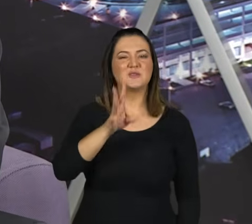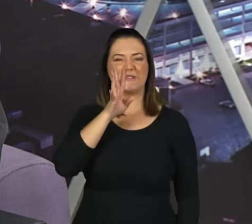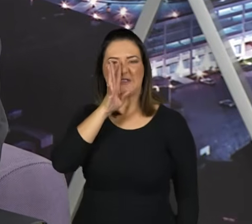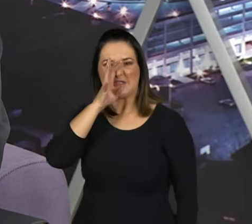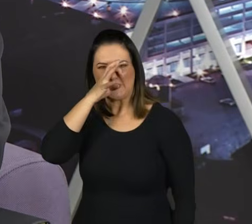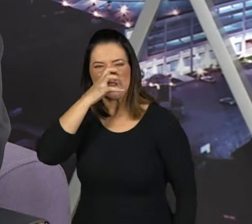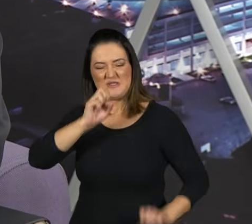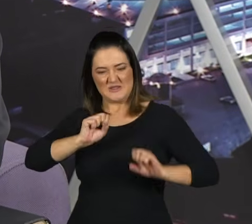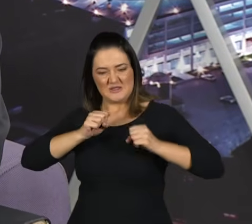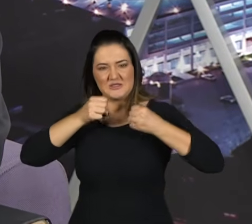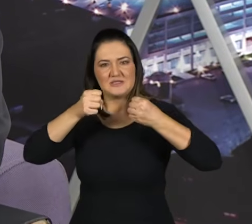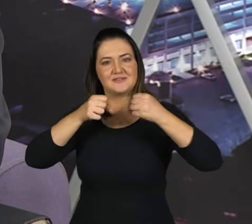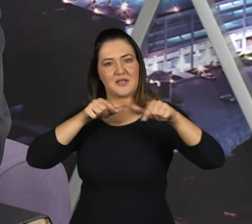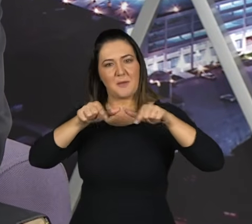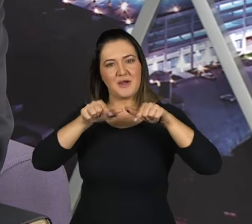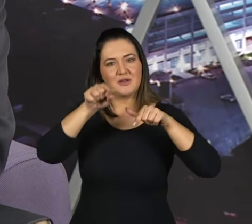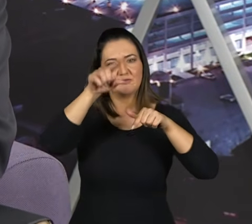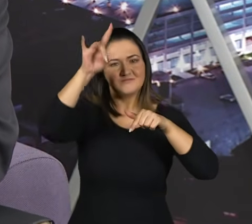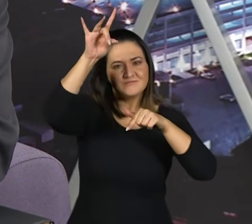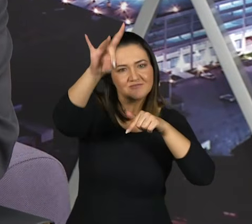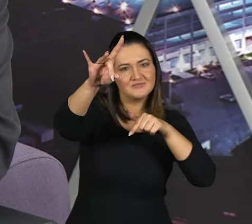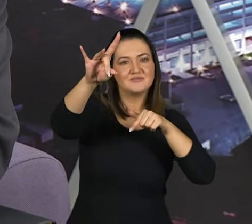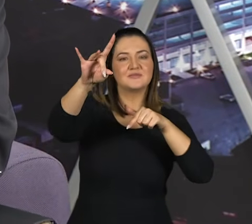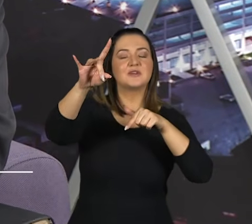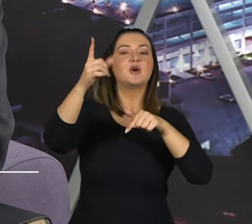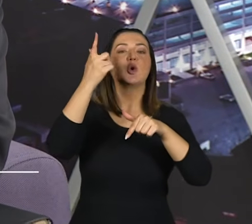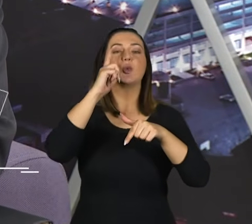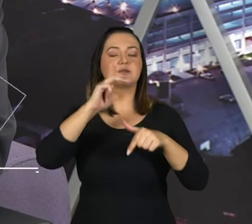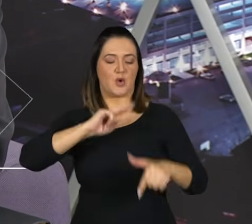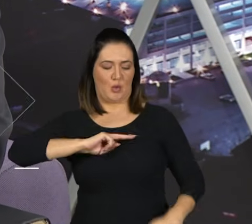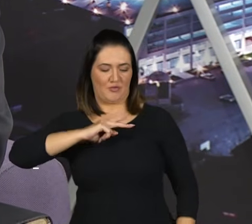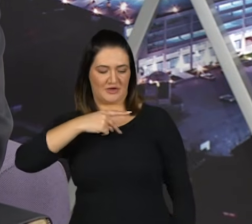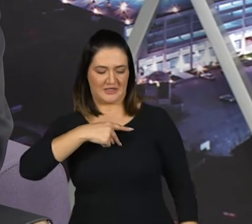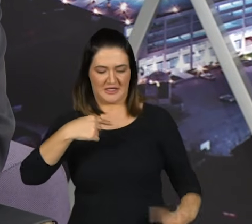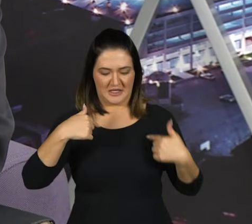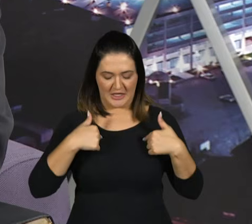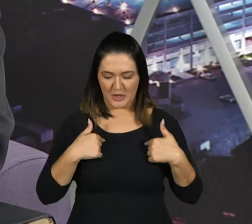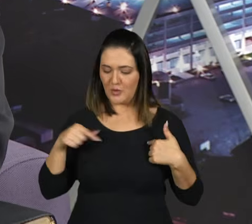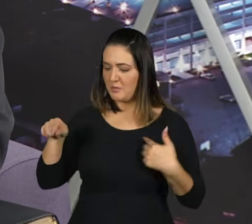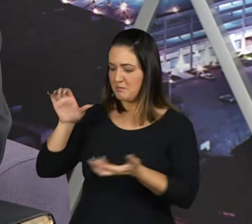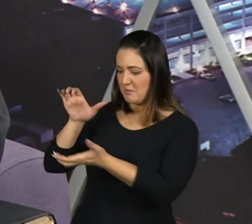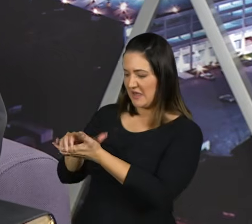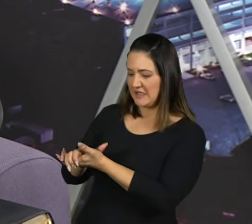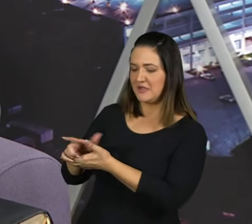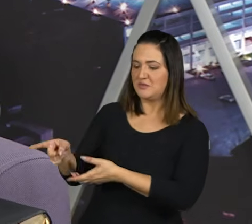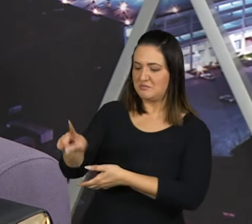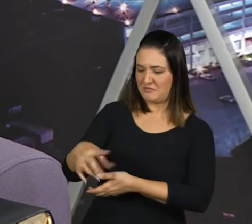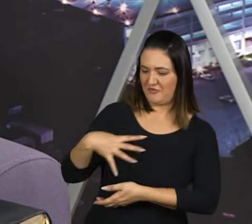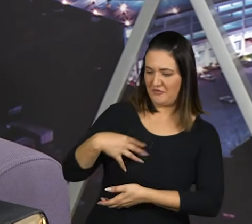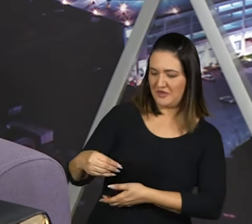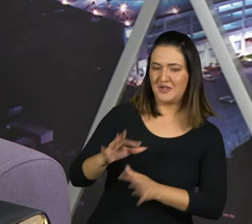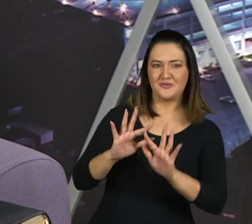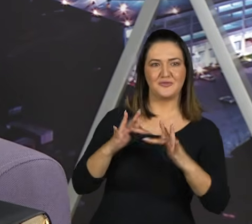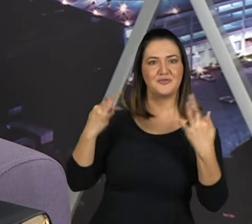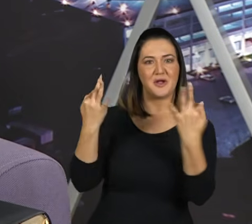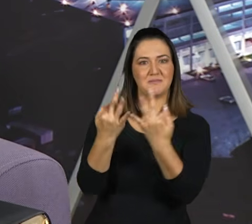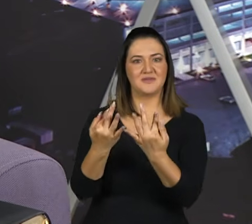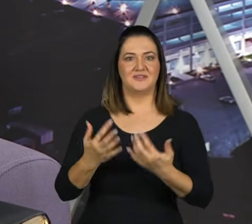trabalhando intensamente para converter você, seu marido, seu filho, sua filha e a sua